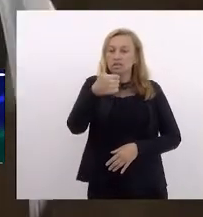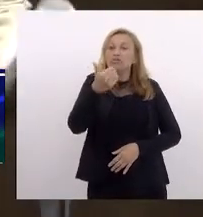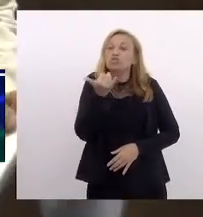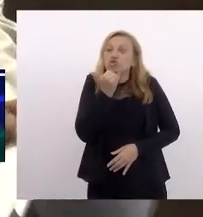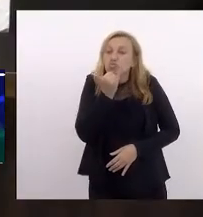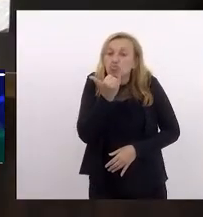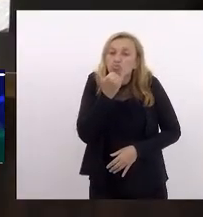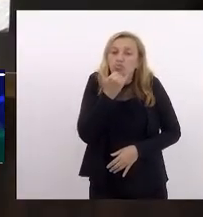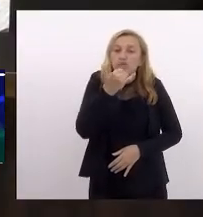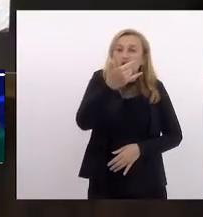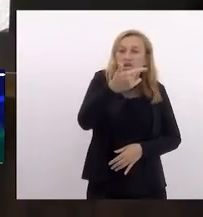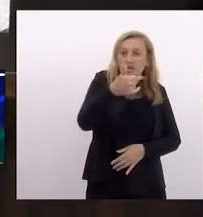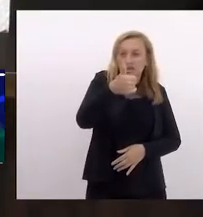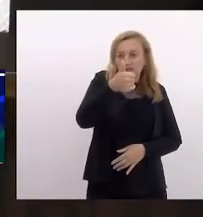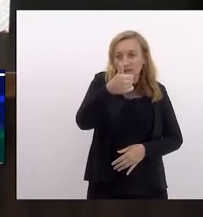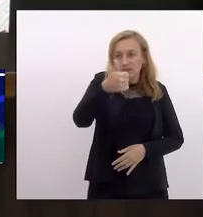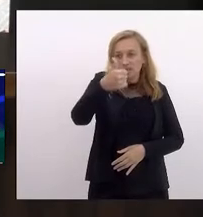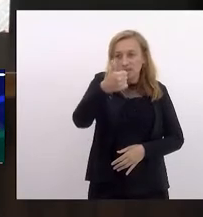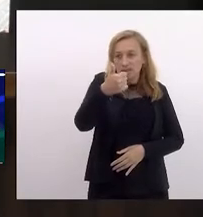perdão perdão